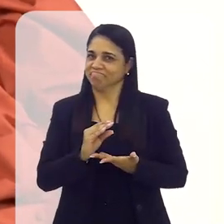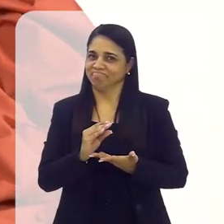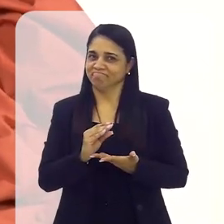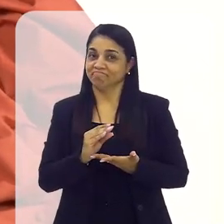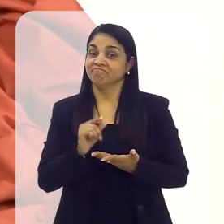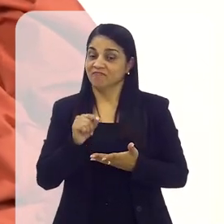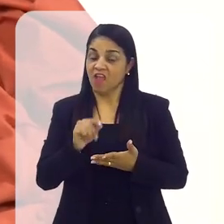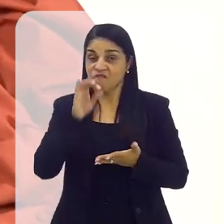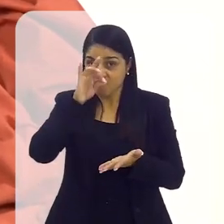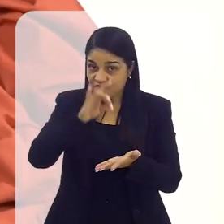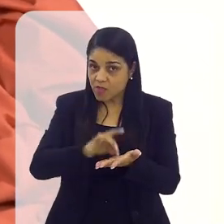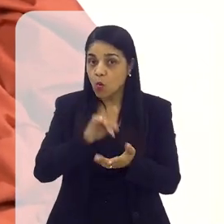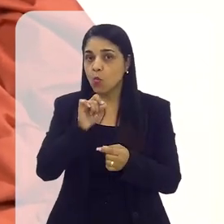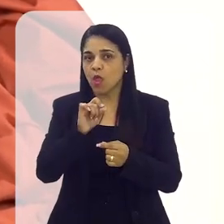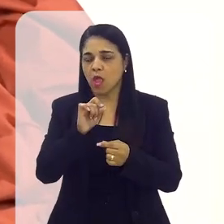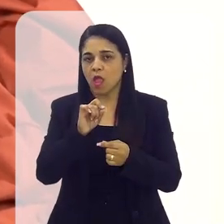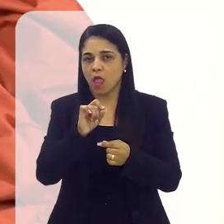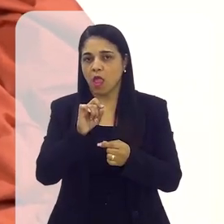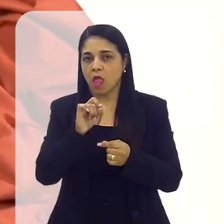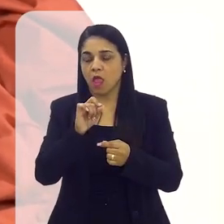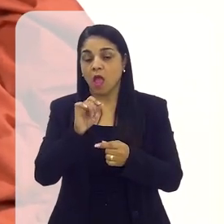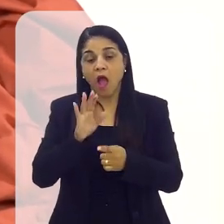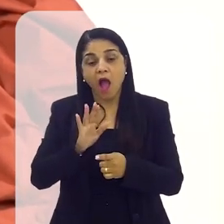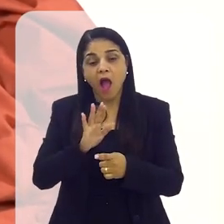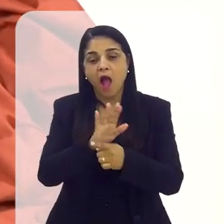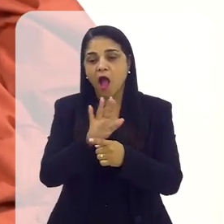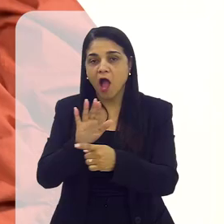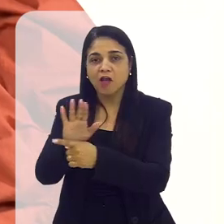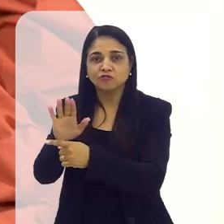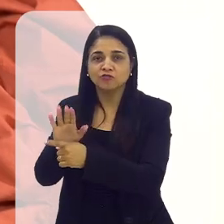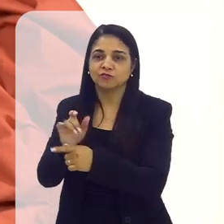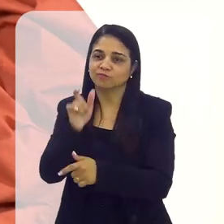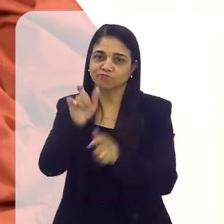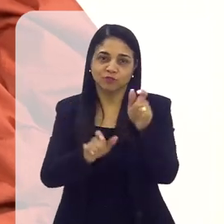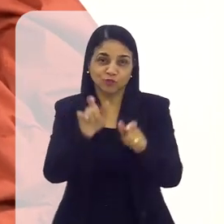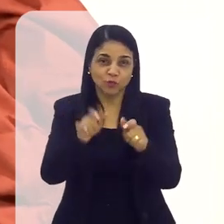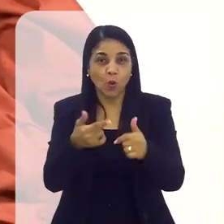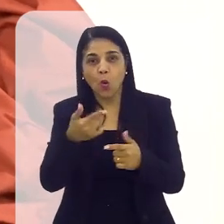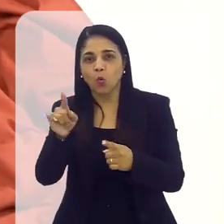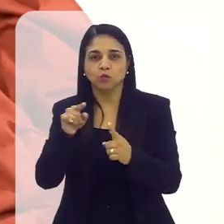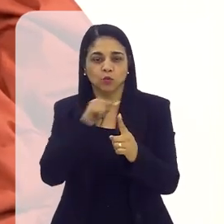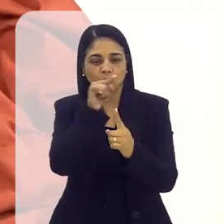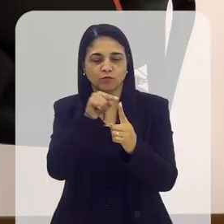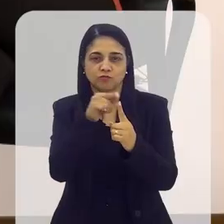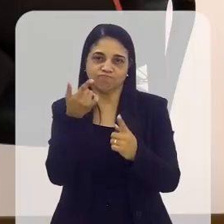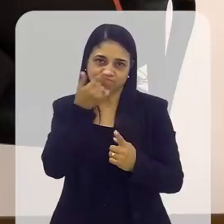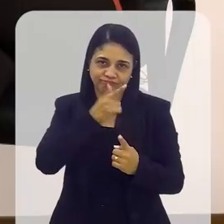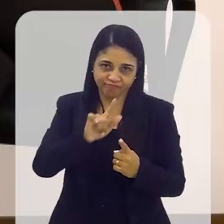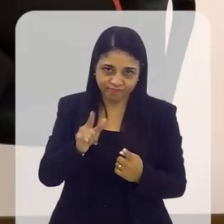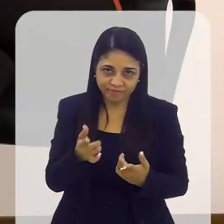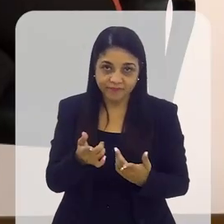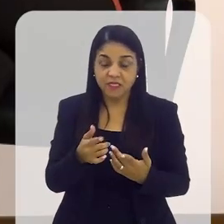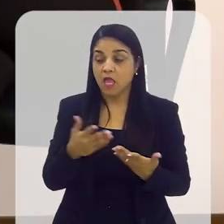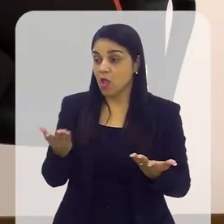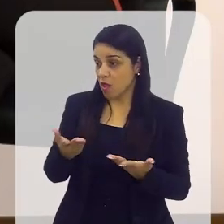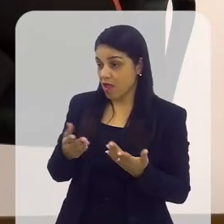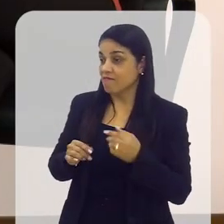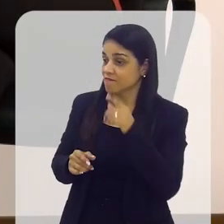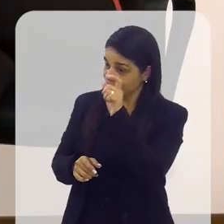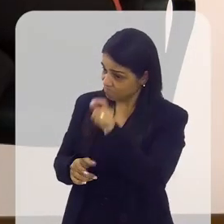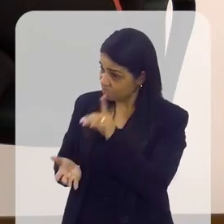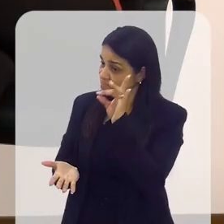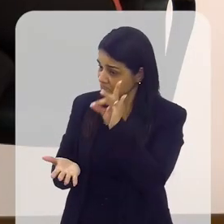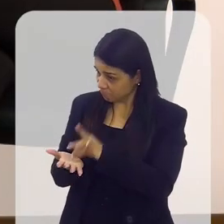é a financeira, mas é de verdade você querer ajudar alguém a alcançar o seu objetivo. Eu ia falar isso agora, quer dizer,